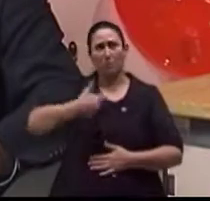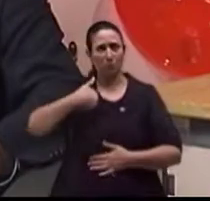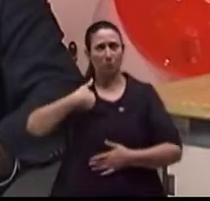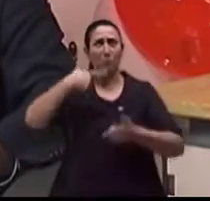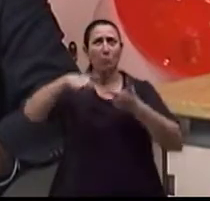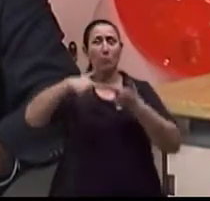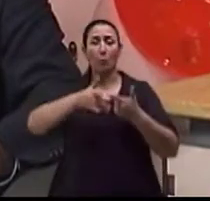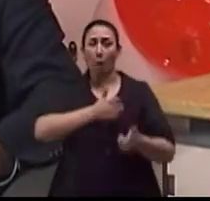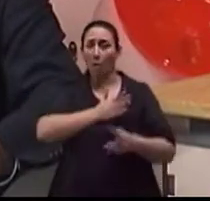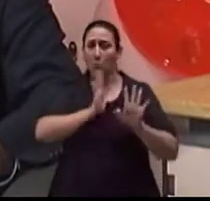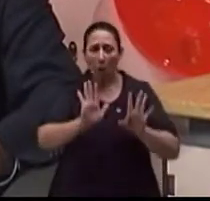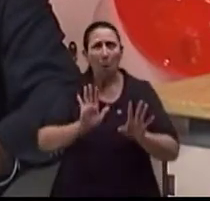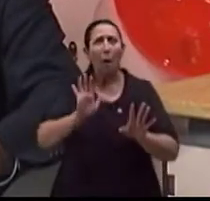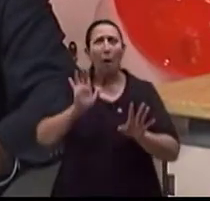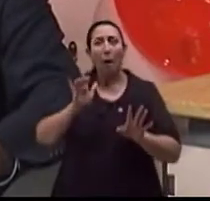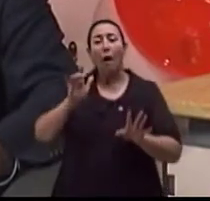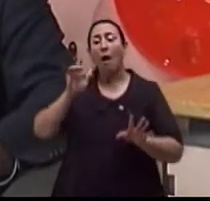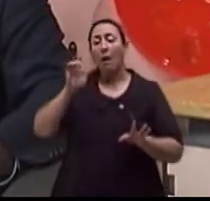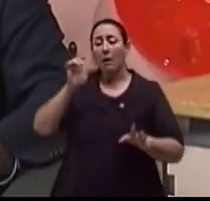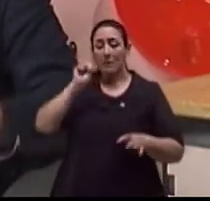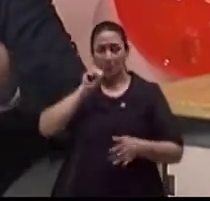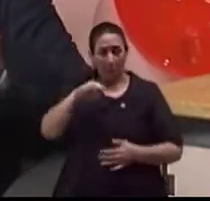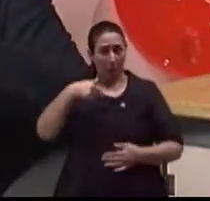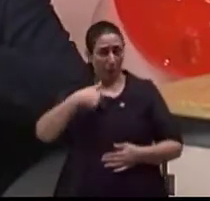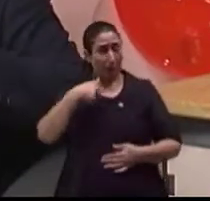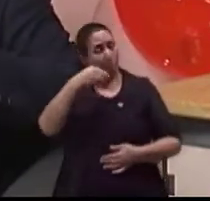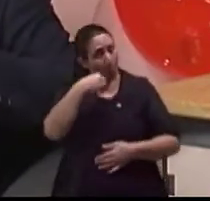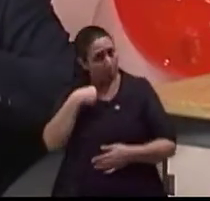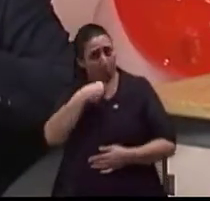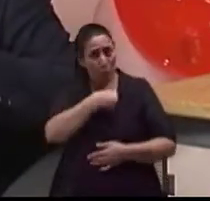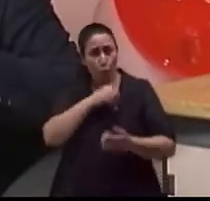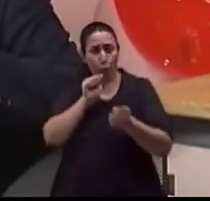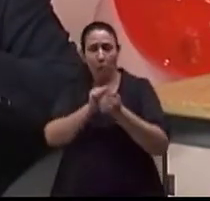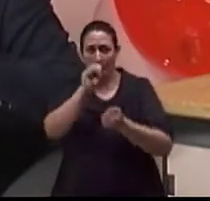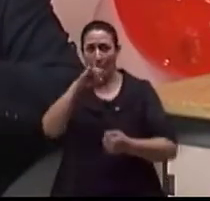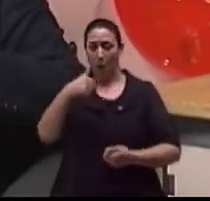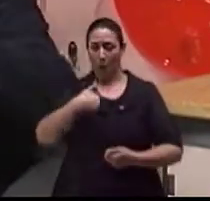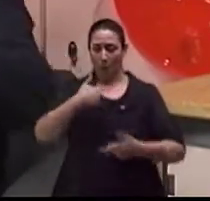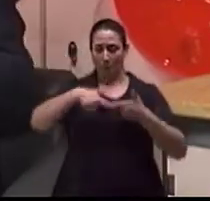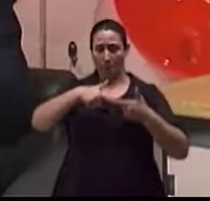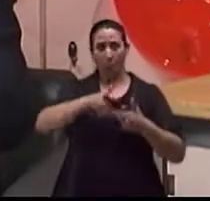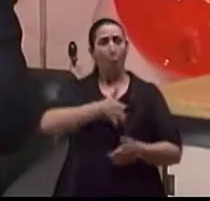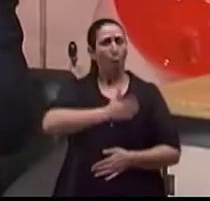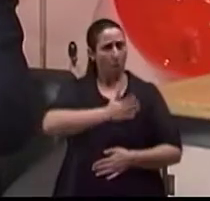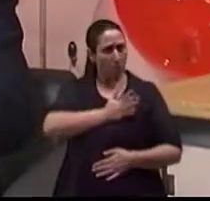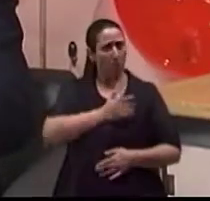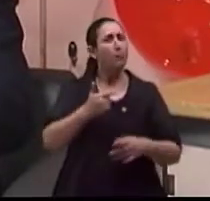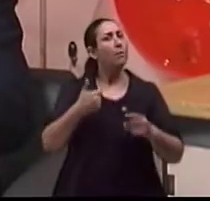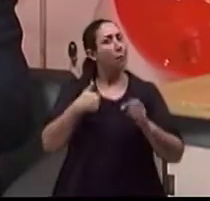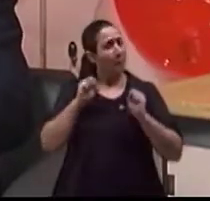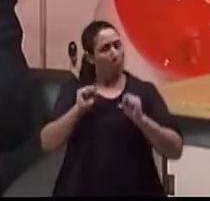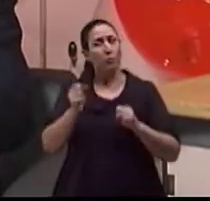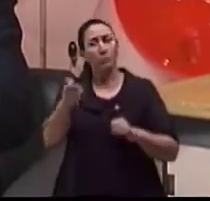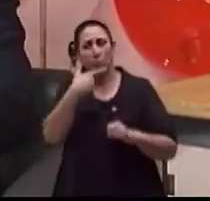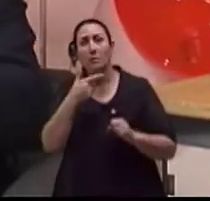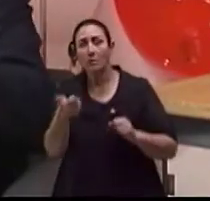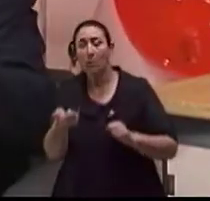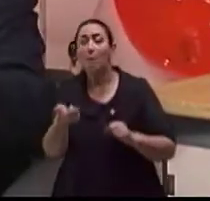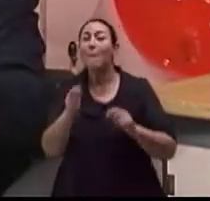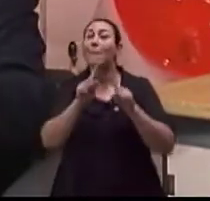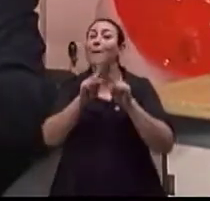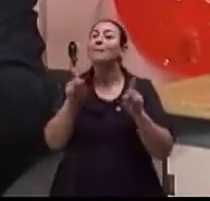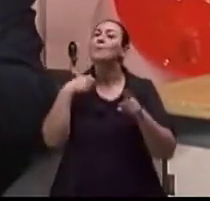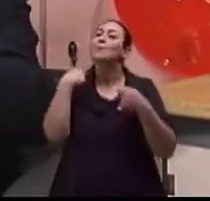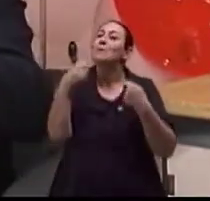doença cardíaca hum por isso que é importante o médico está junto Porque se eu tenho uma doença cardíaca eu até posso utilizar uma medicação